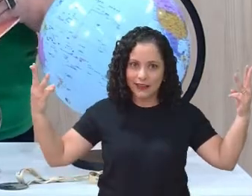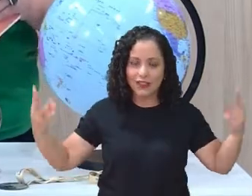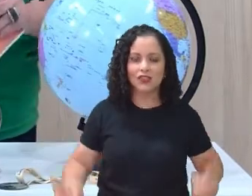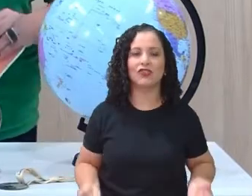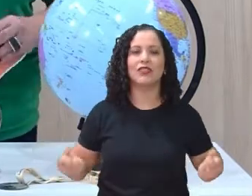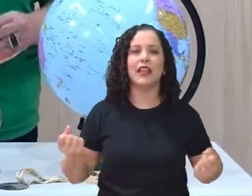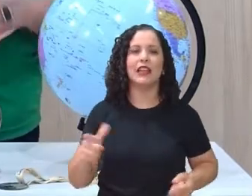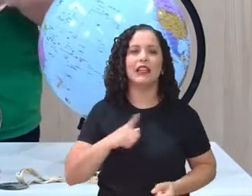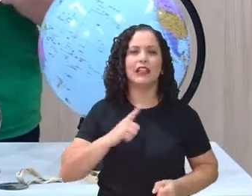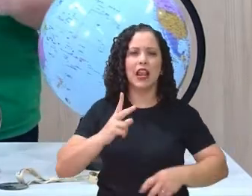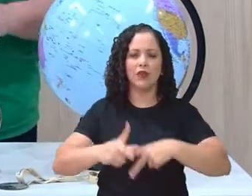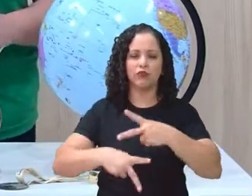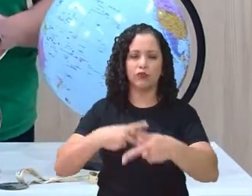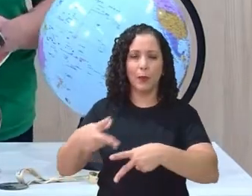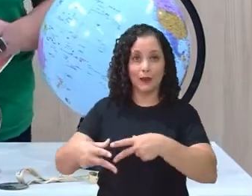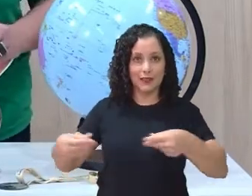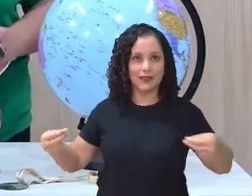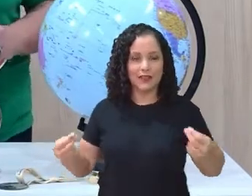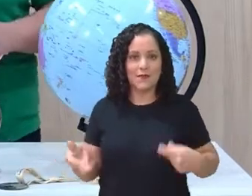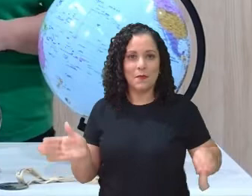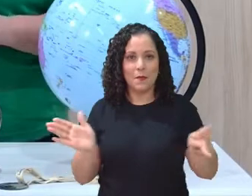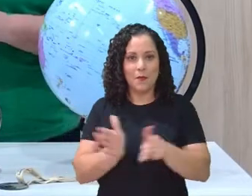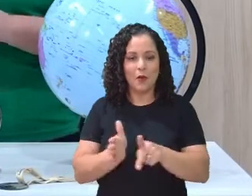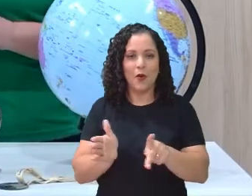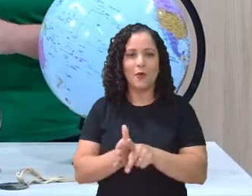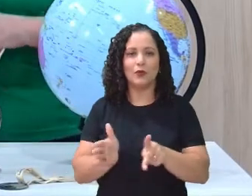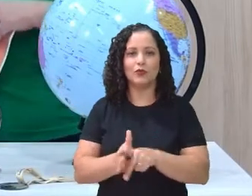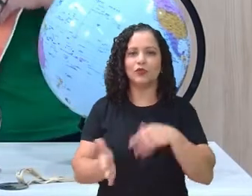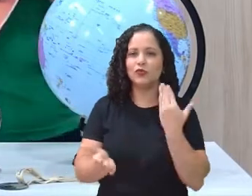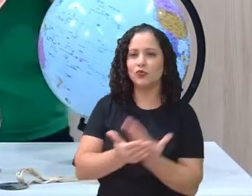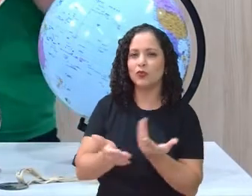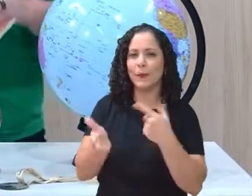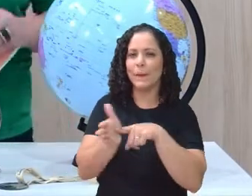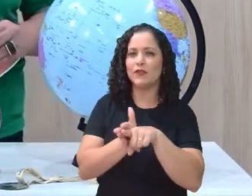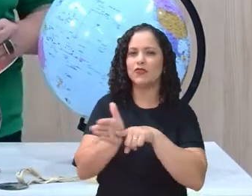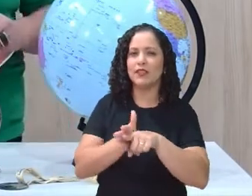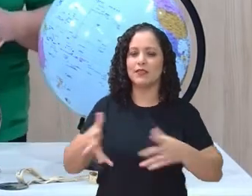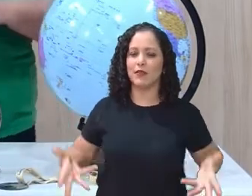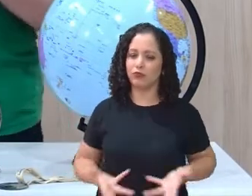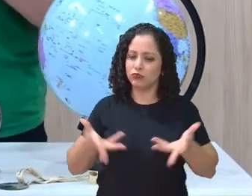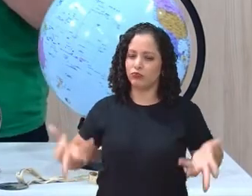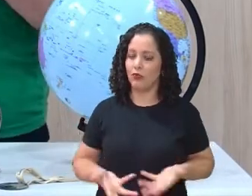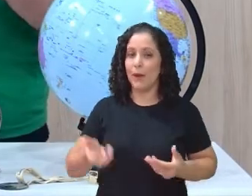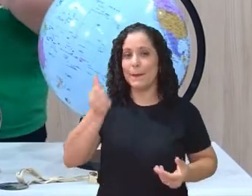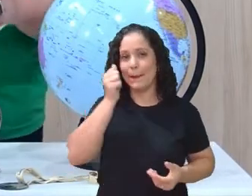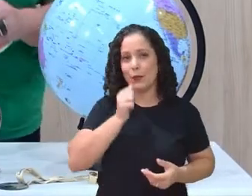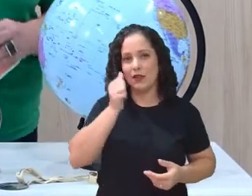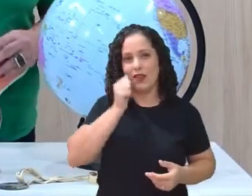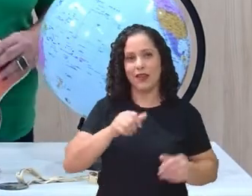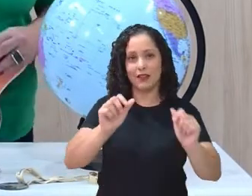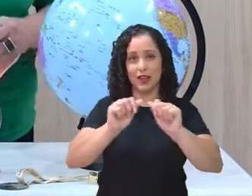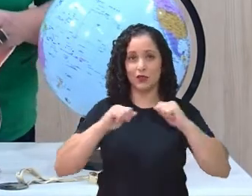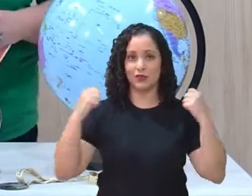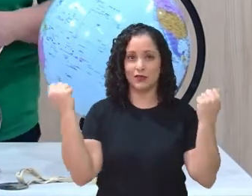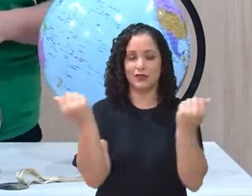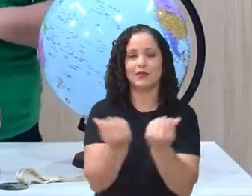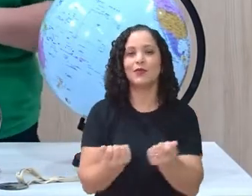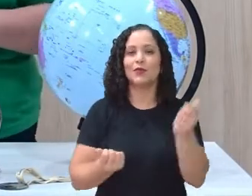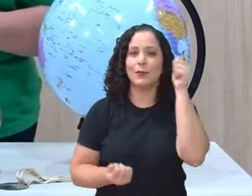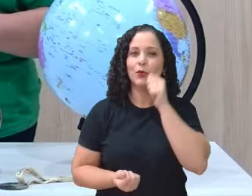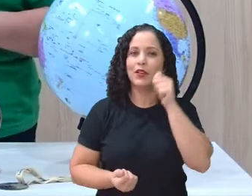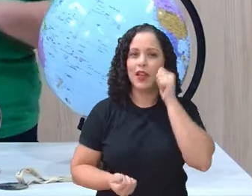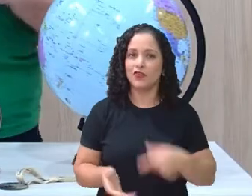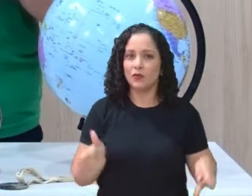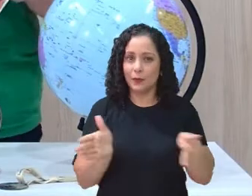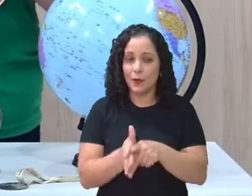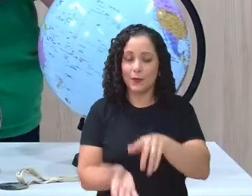estudos relacionados à mulher, né, isso sempre incentivado pela toda a associação feminina aí do nosso